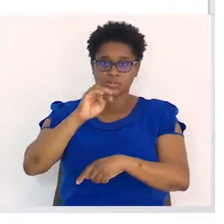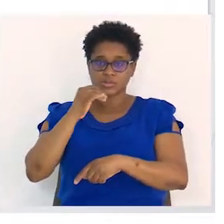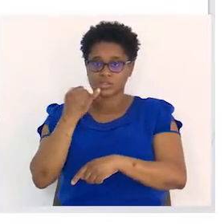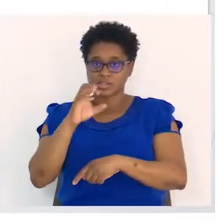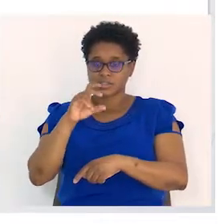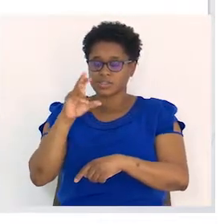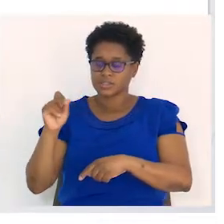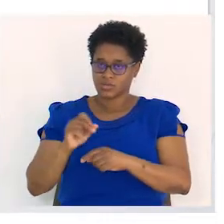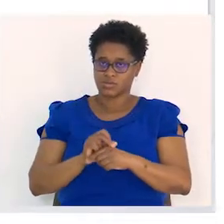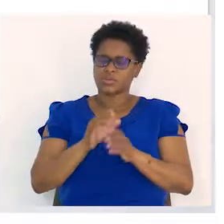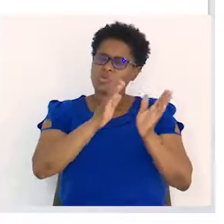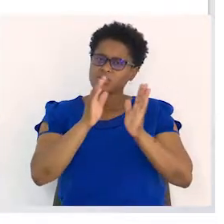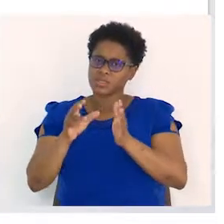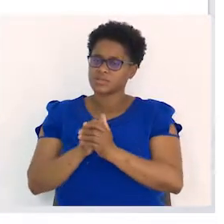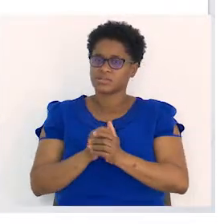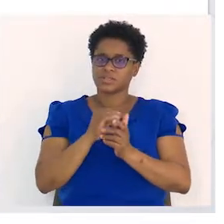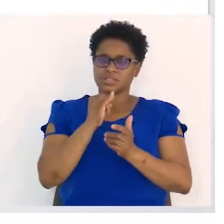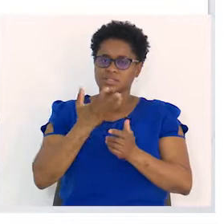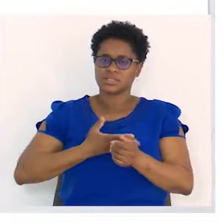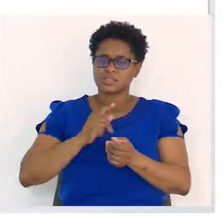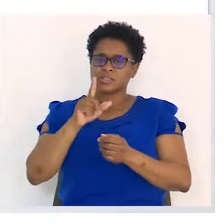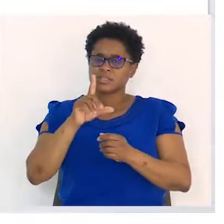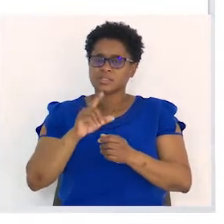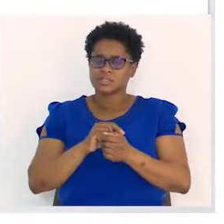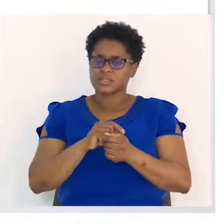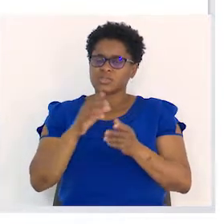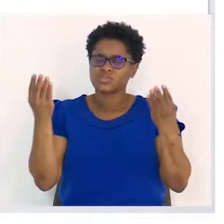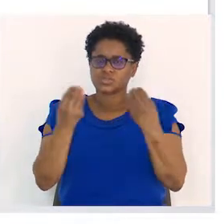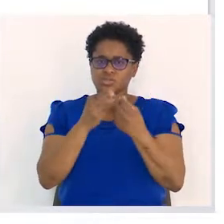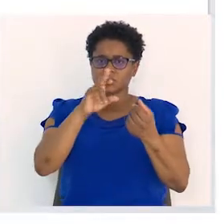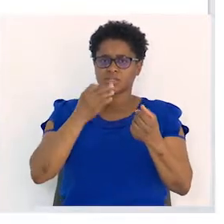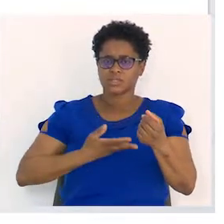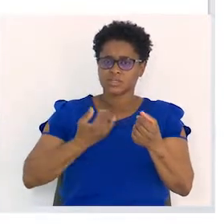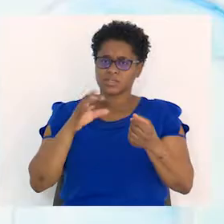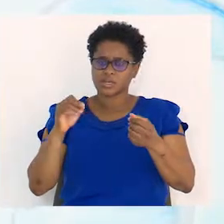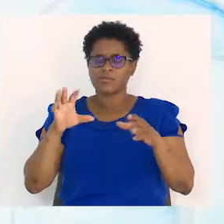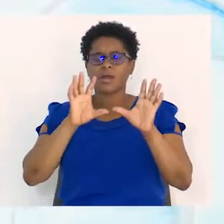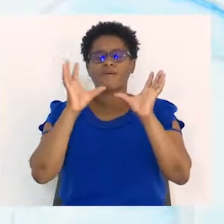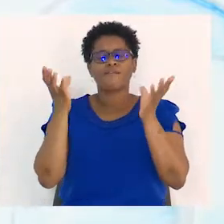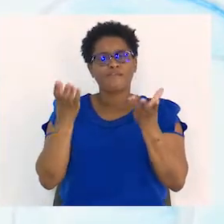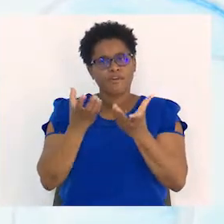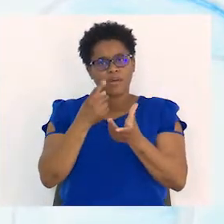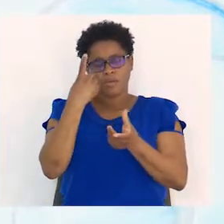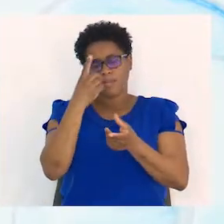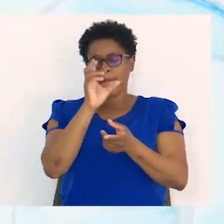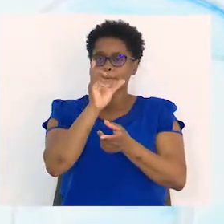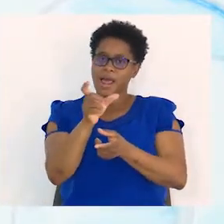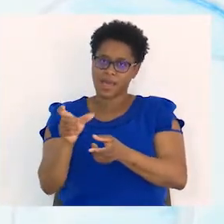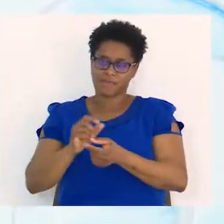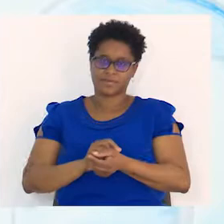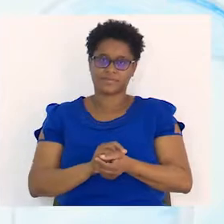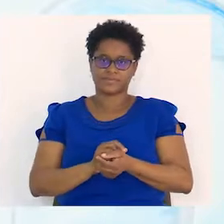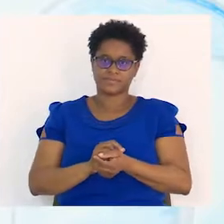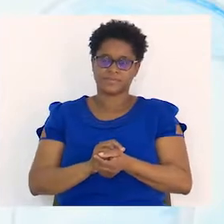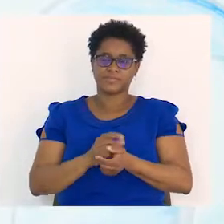de hibridismo. Junção de radicais de línguas distintas para formar uma palavra. Vais